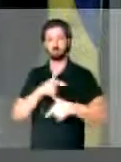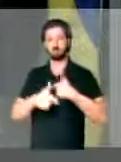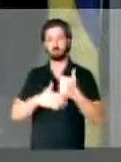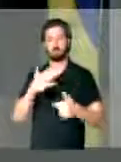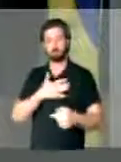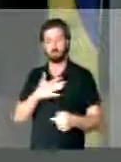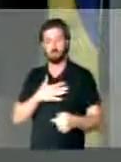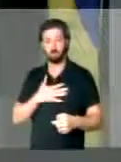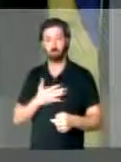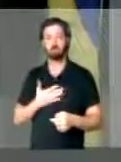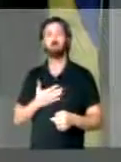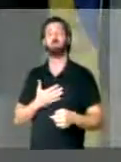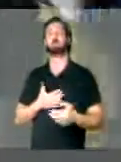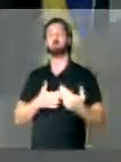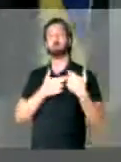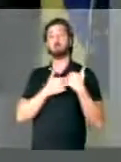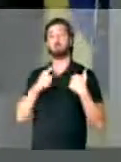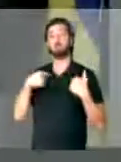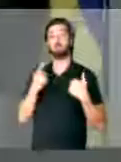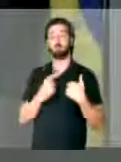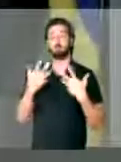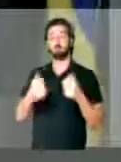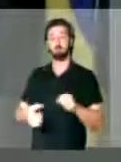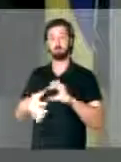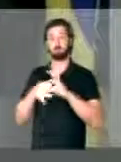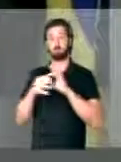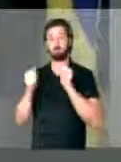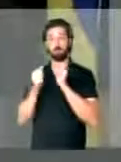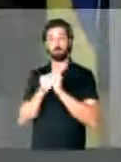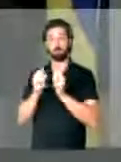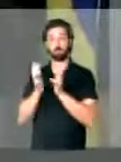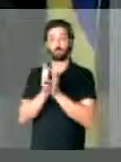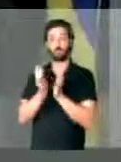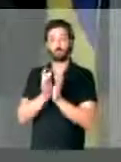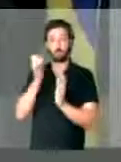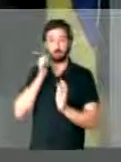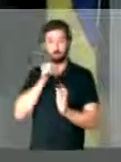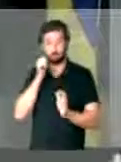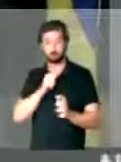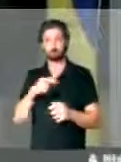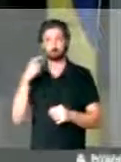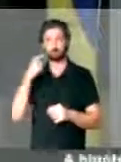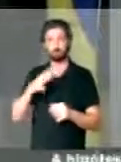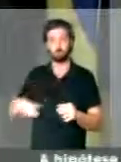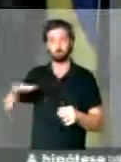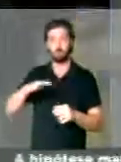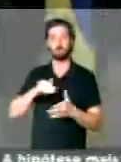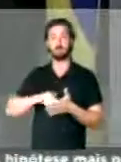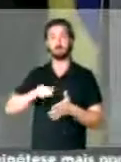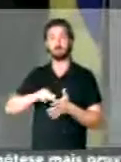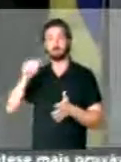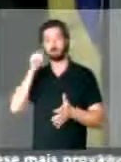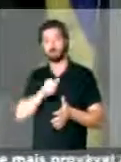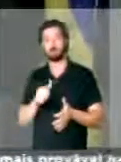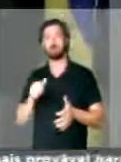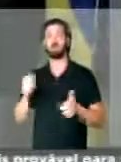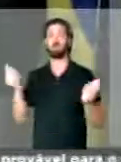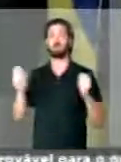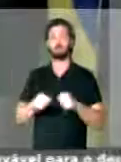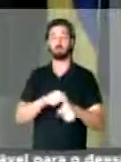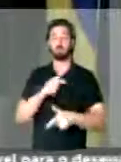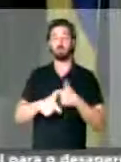trabalho neste mandato, para que a gente possa, junto com a bancada feminina, com a Procuradoria e a Secretaria das Mulheres, que a gente possa